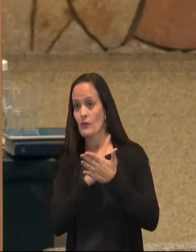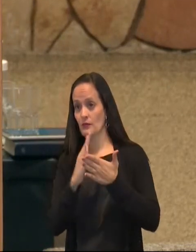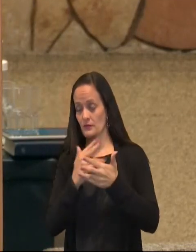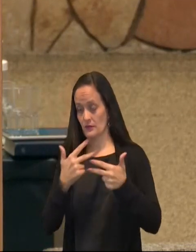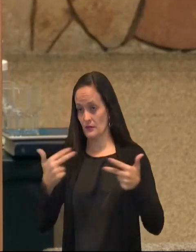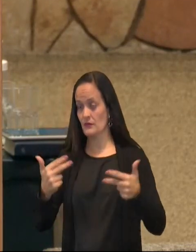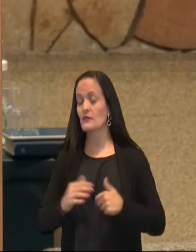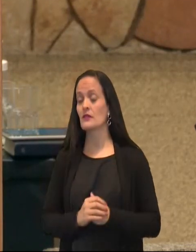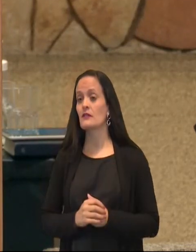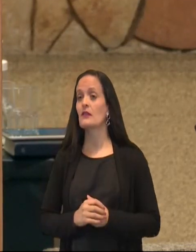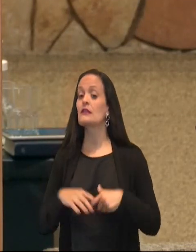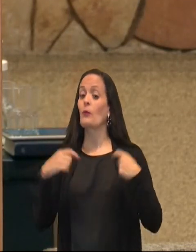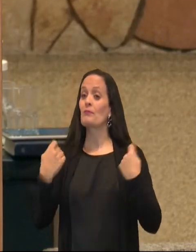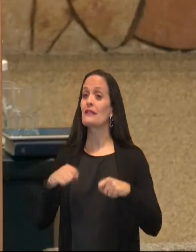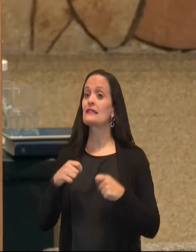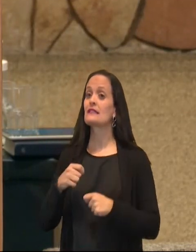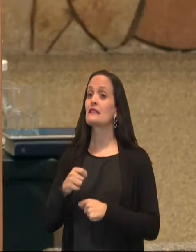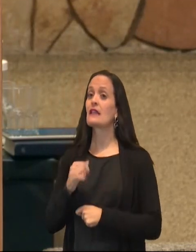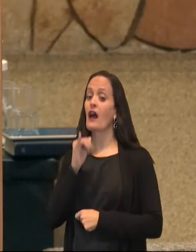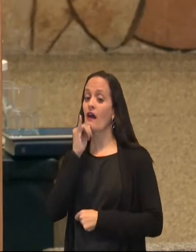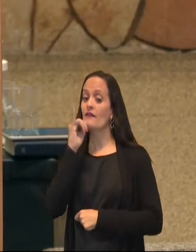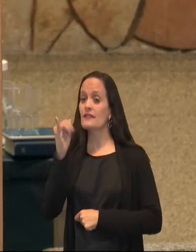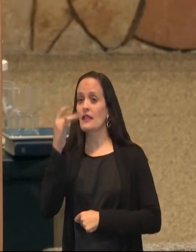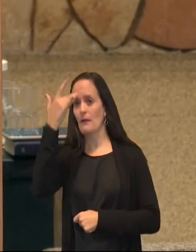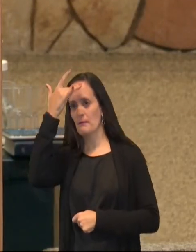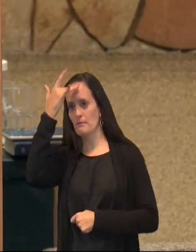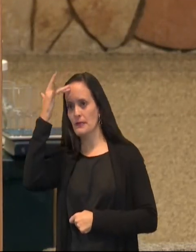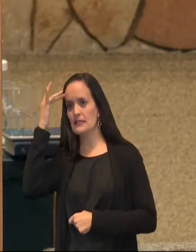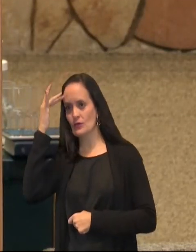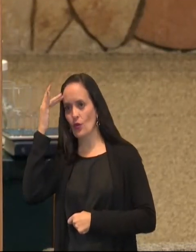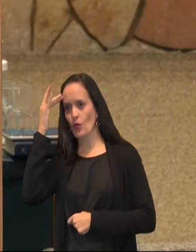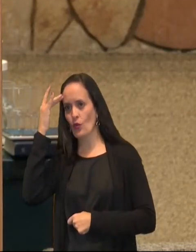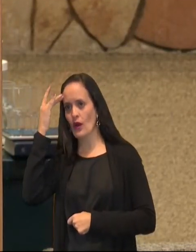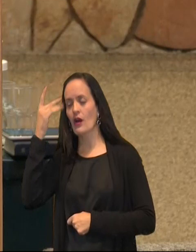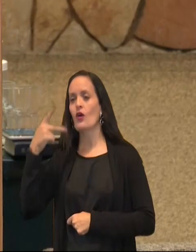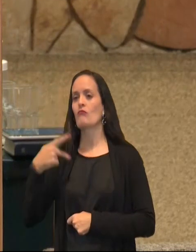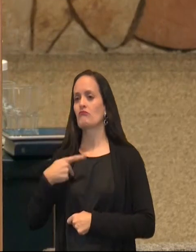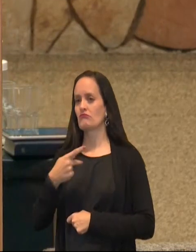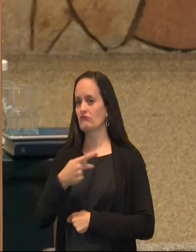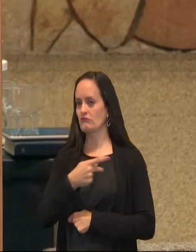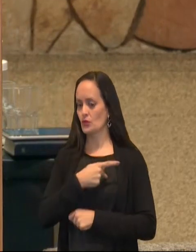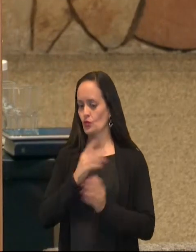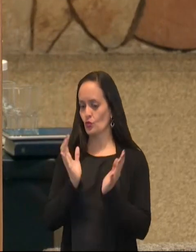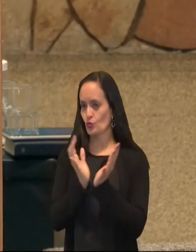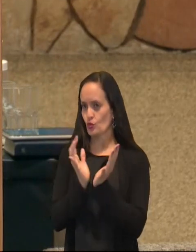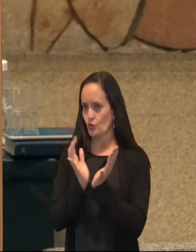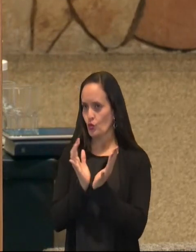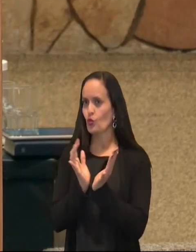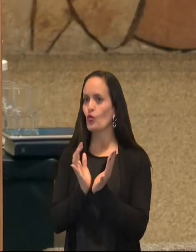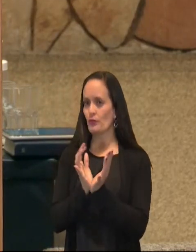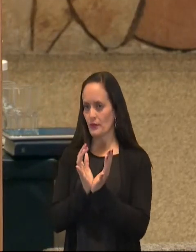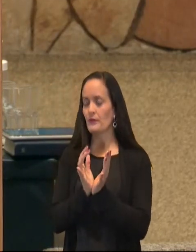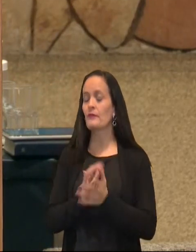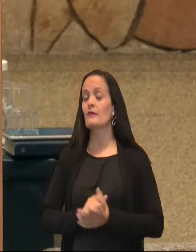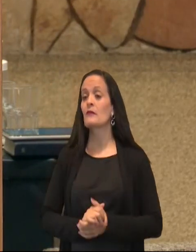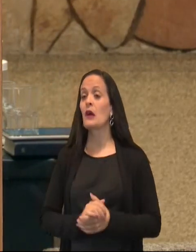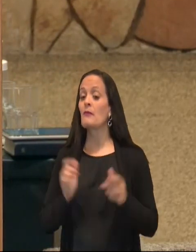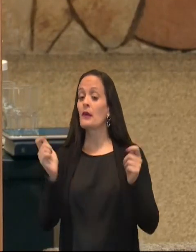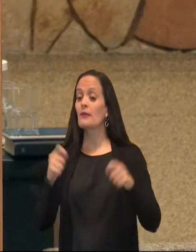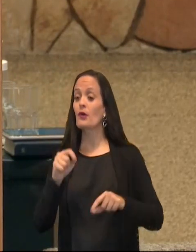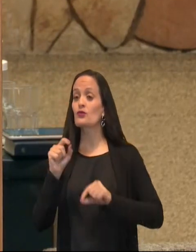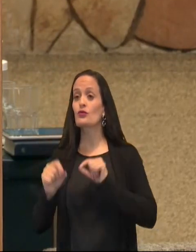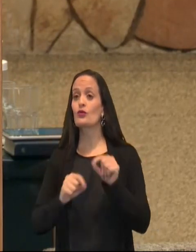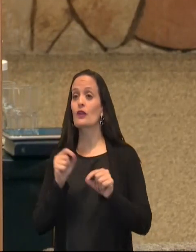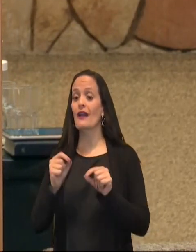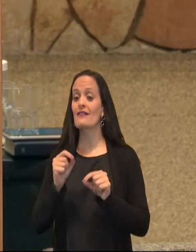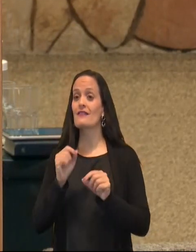se apresente, então, essa informação ao Conselho Pastoral ou à Comissão de Eleição Diaconal, para que a sua